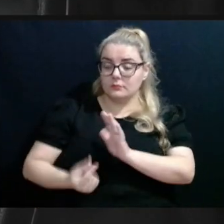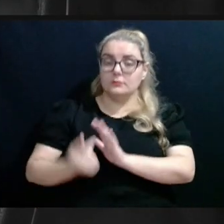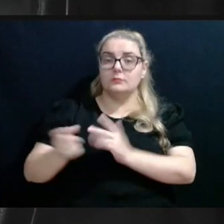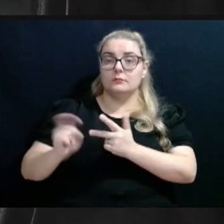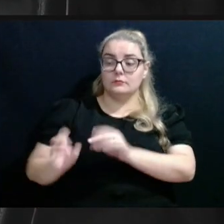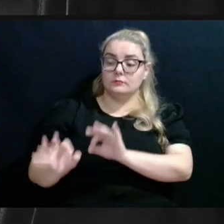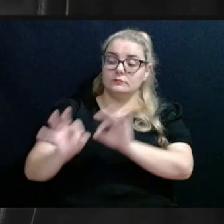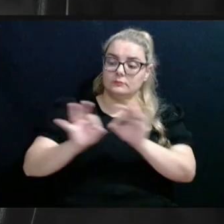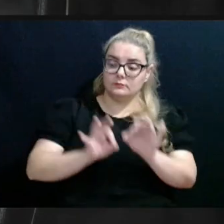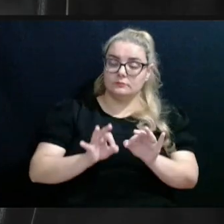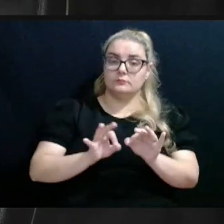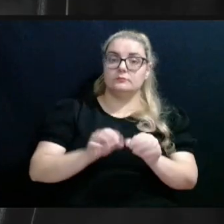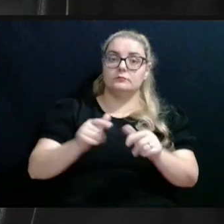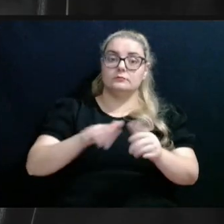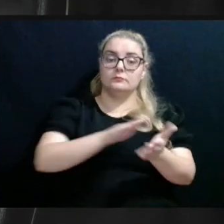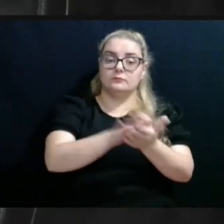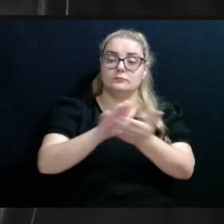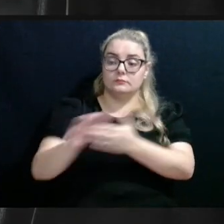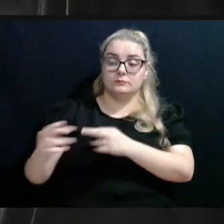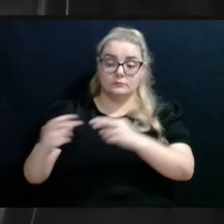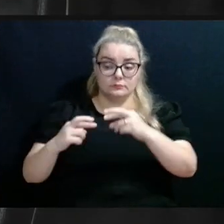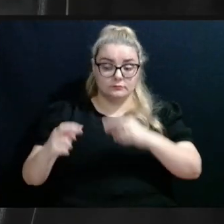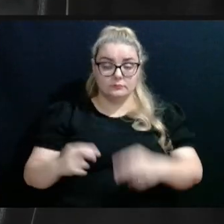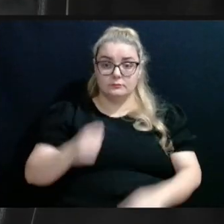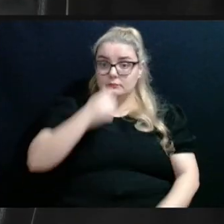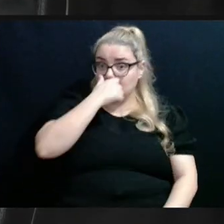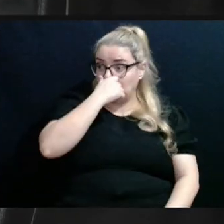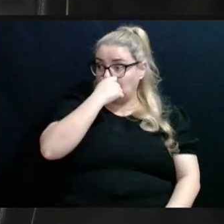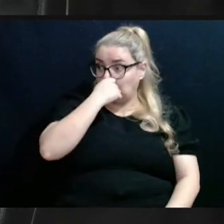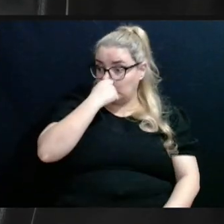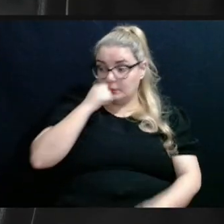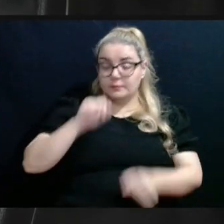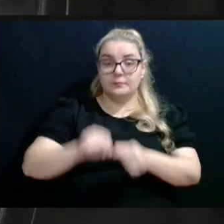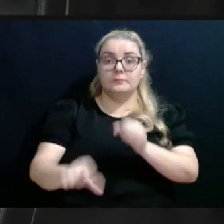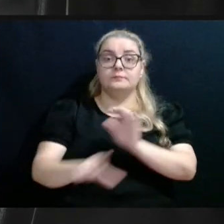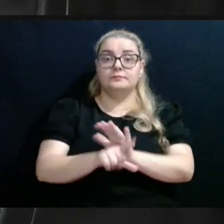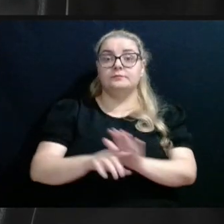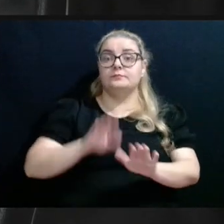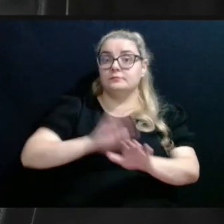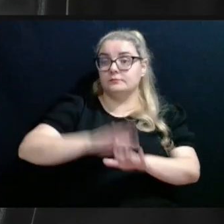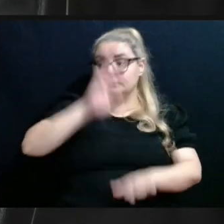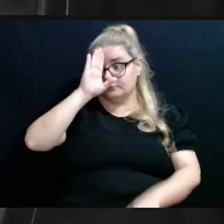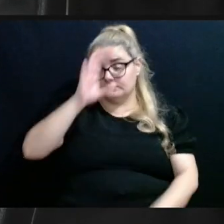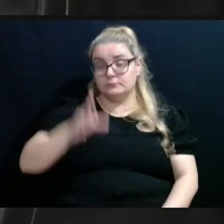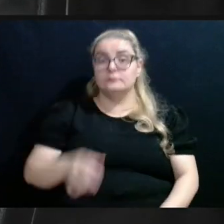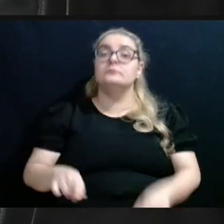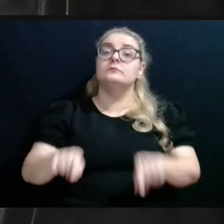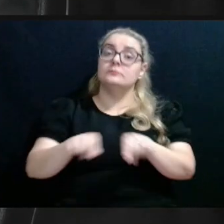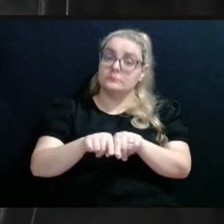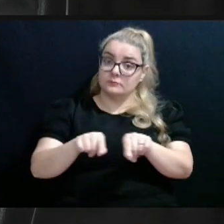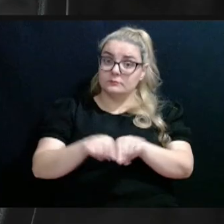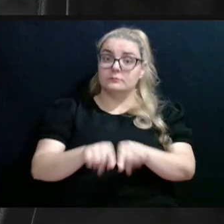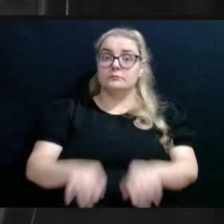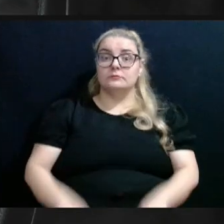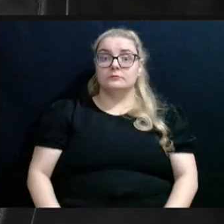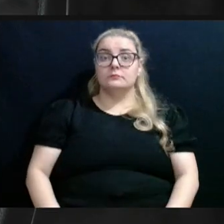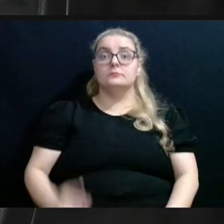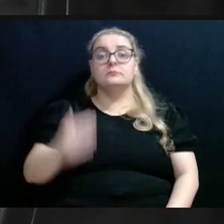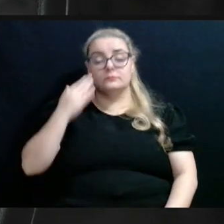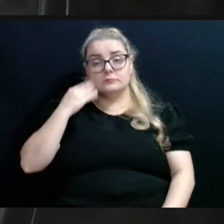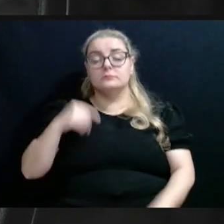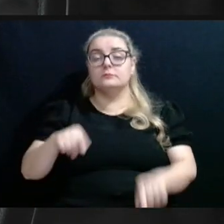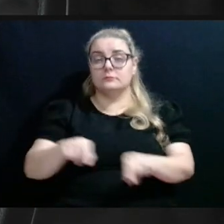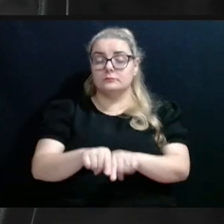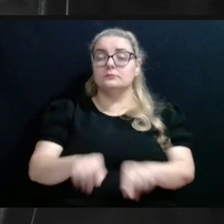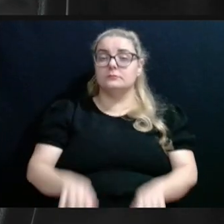orçamento, fiscalizar o orçamento e fazer leis. Essa é a atividade principal nossa aqui. Ao mesmo tempo, eles sabem também que